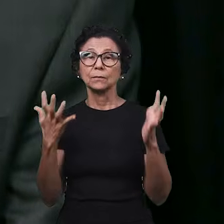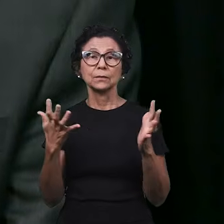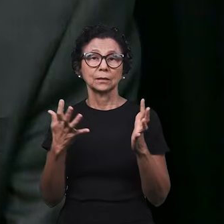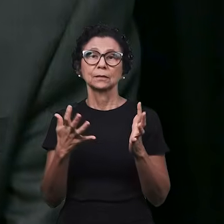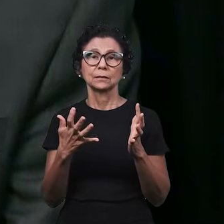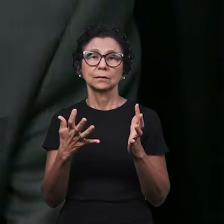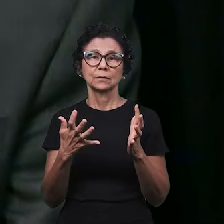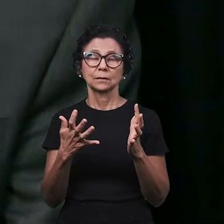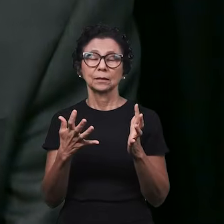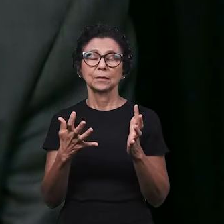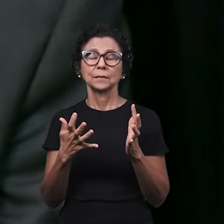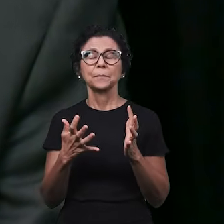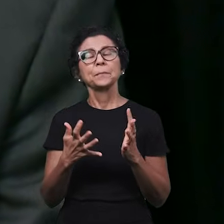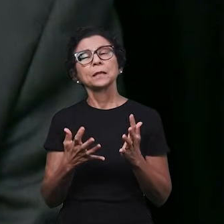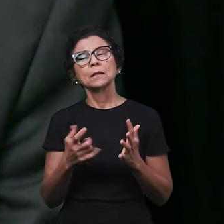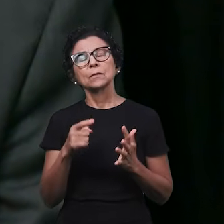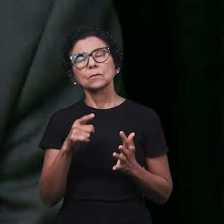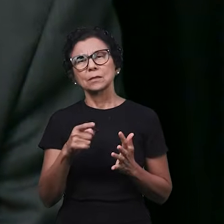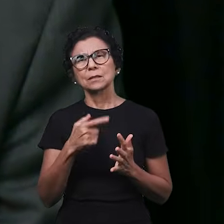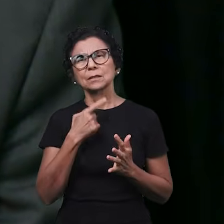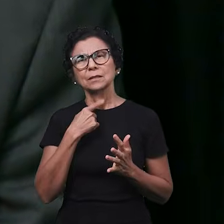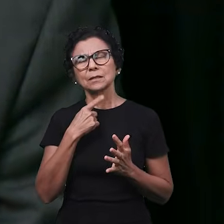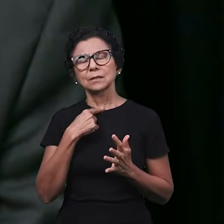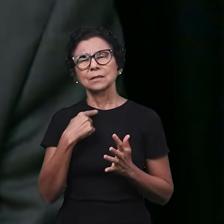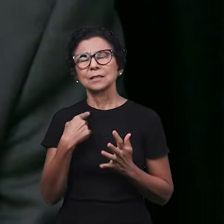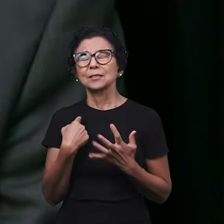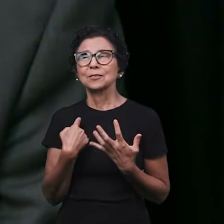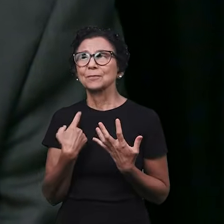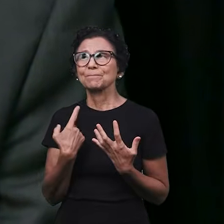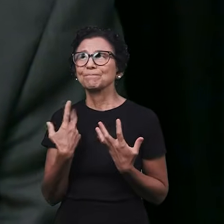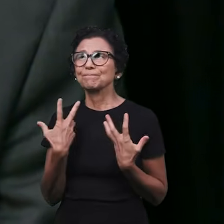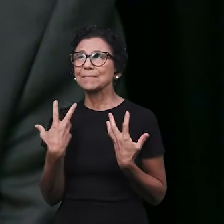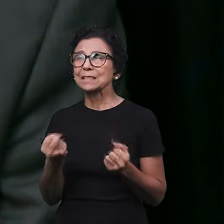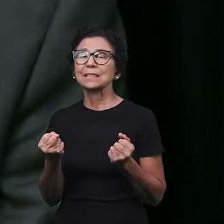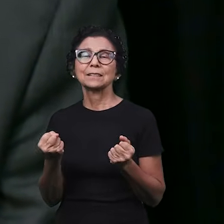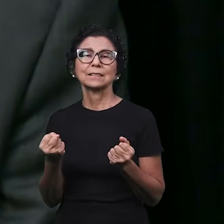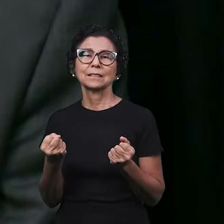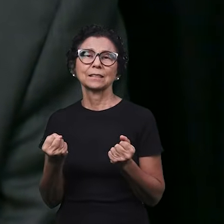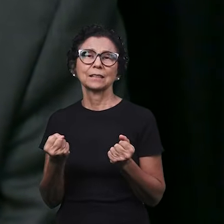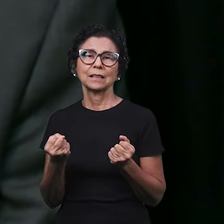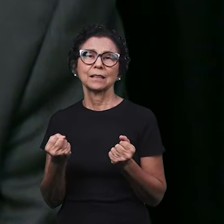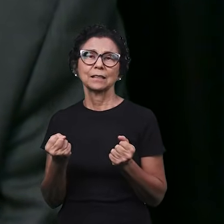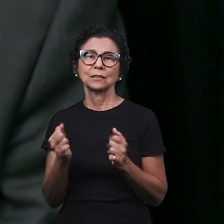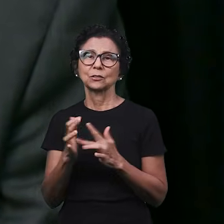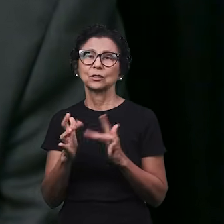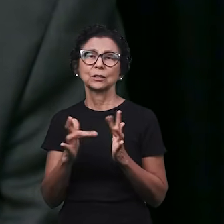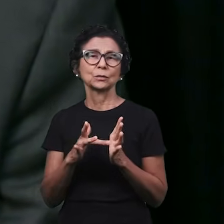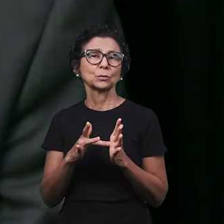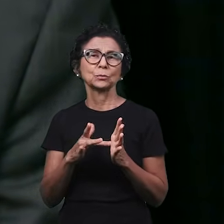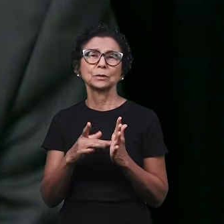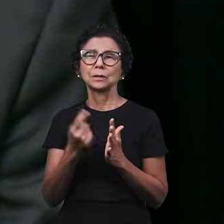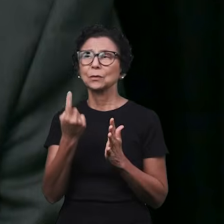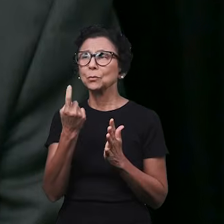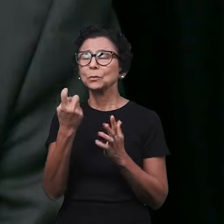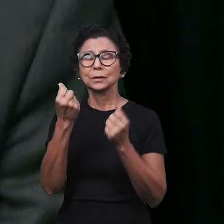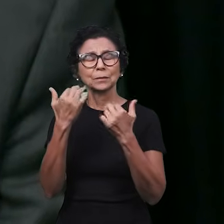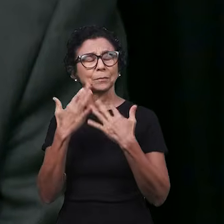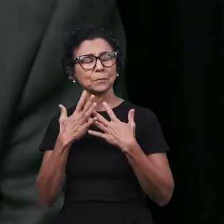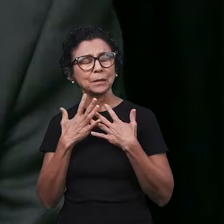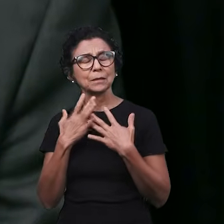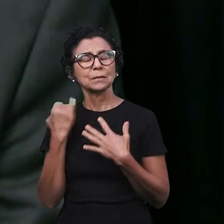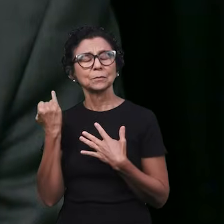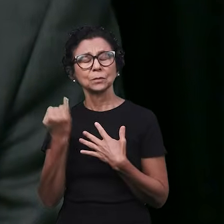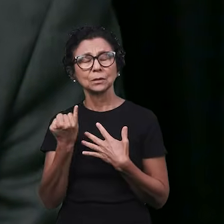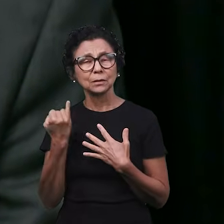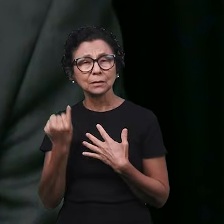é o querer do homem. Quando você almeja o Senhor na sua vida, quando você entende que o Senhor é a sua porção, Ele é o